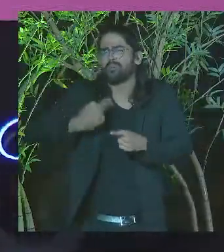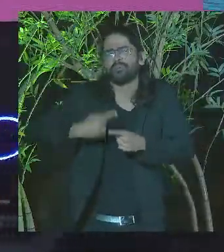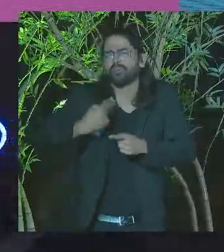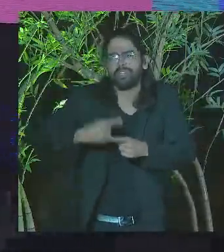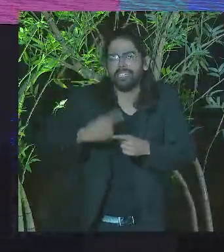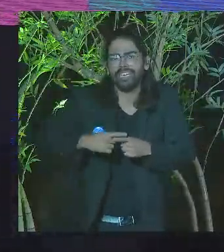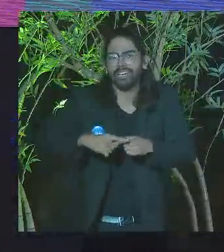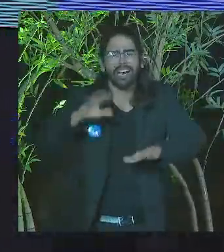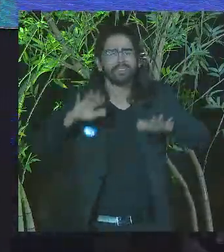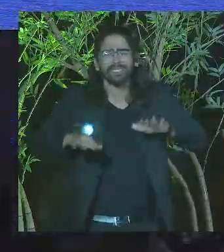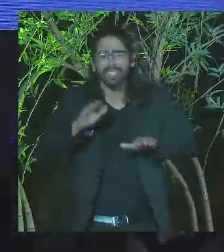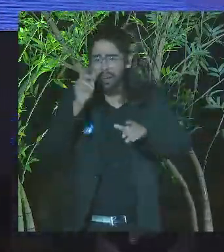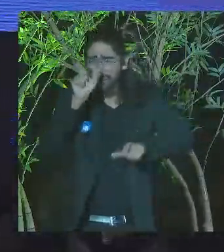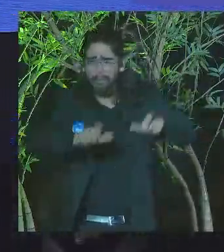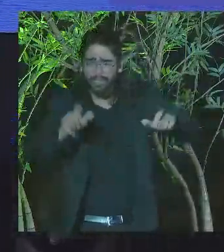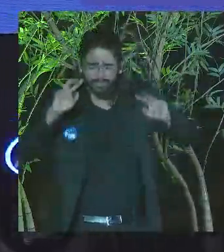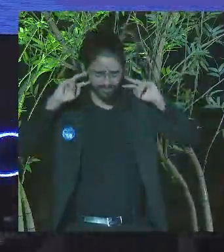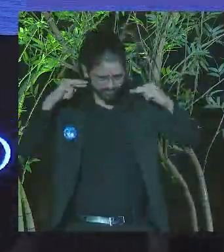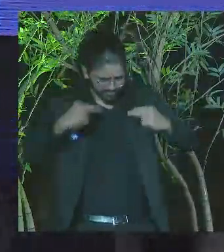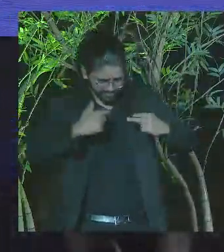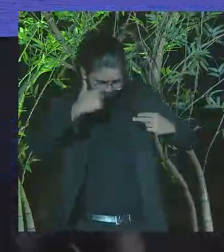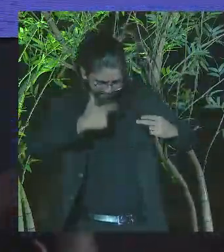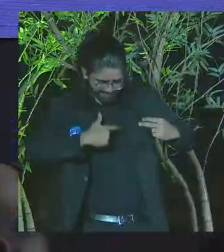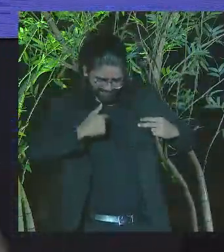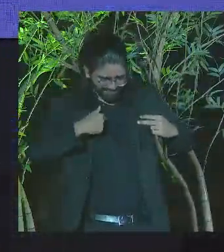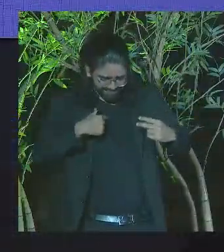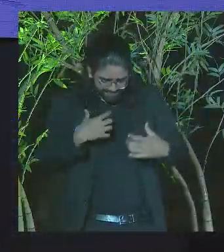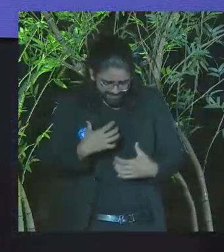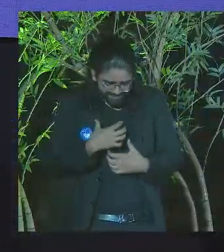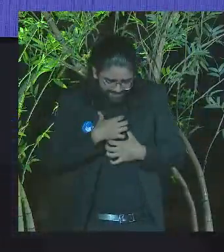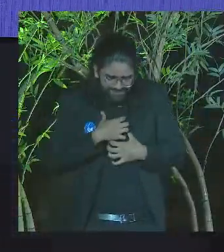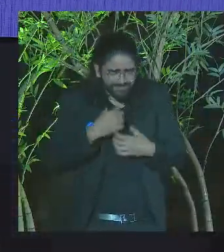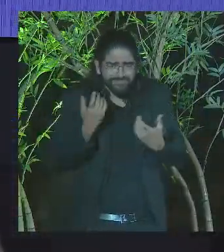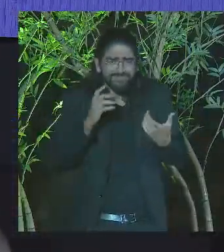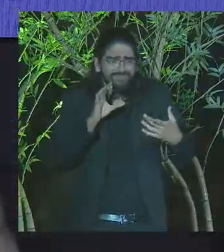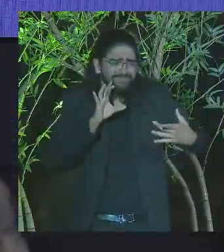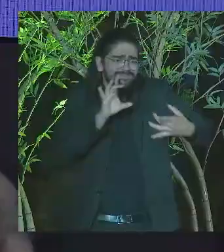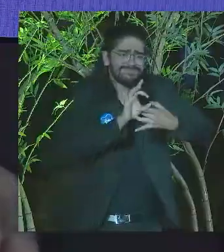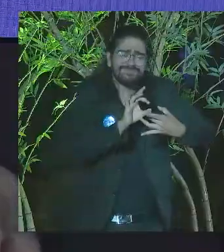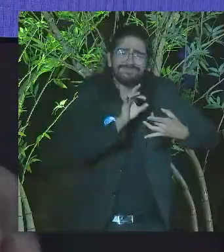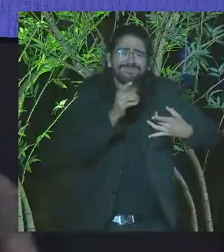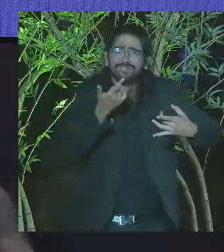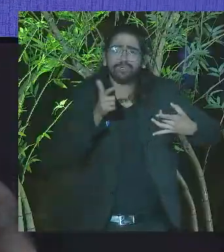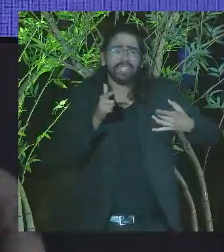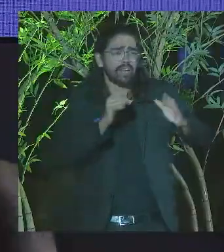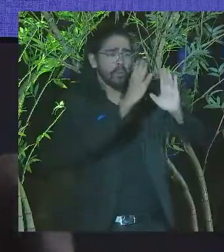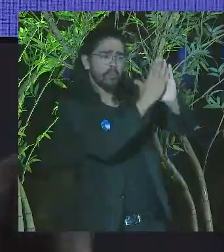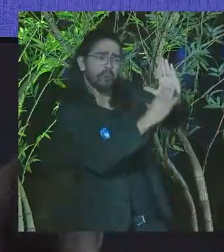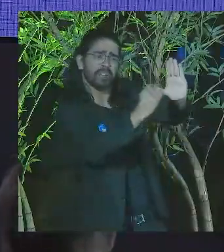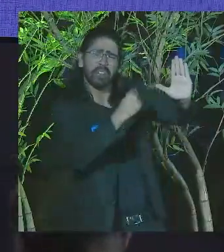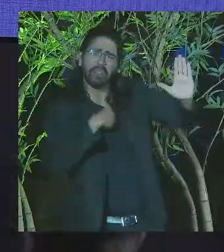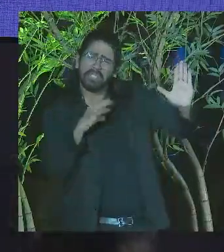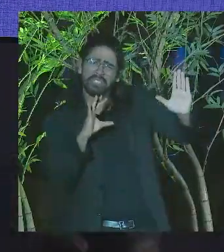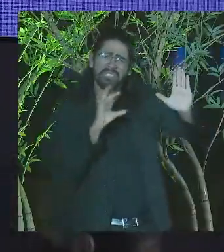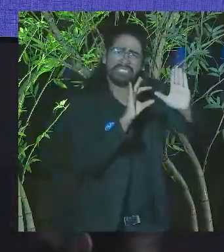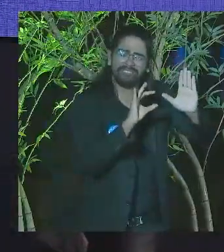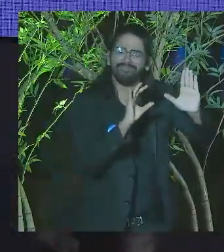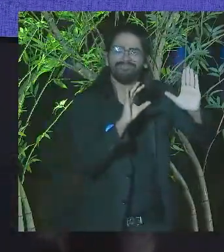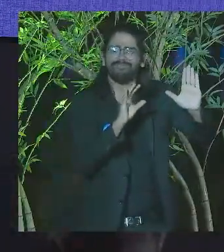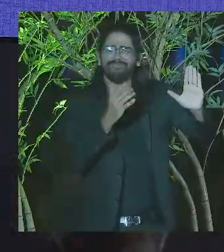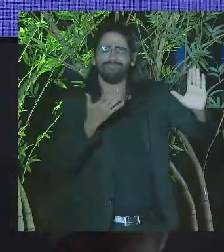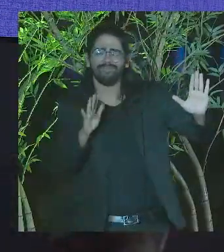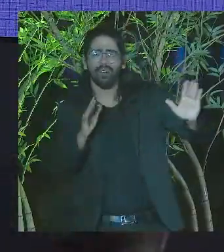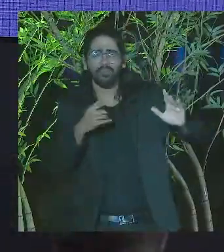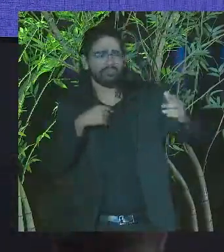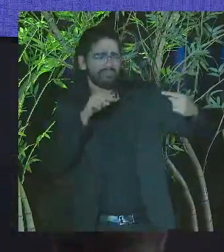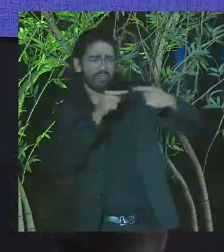com esse não pertencimento e essa ideia de não fazer parte de um padrão. E o quanto que isso é influenciado